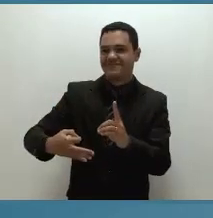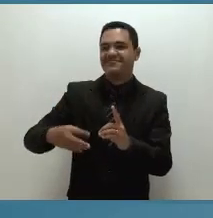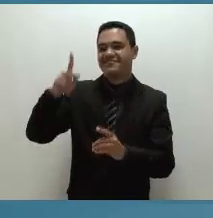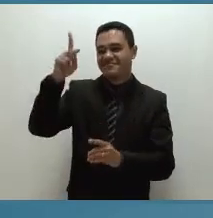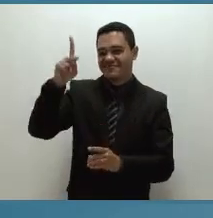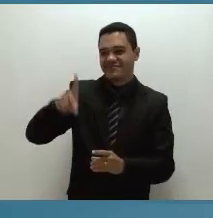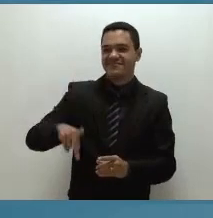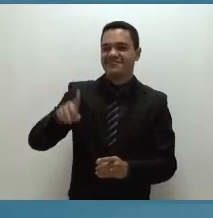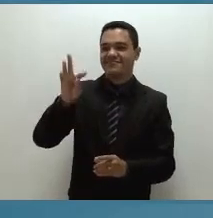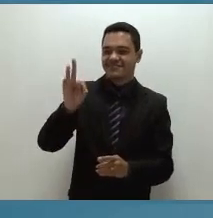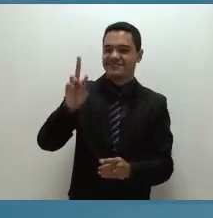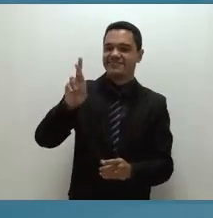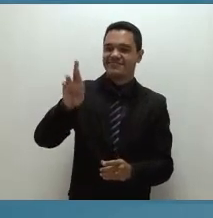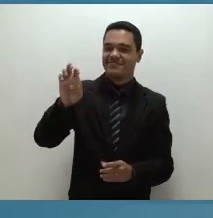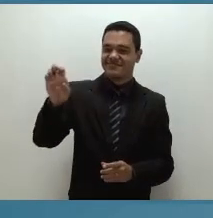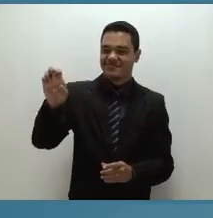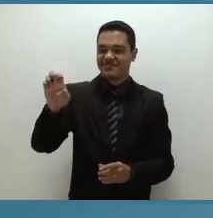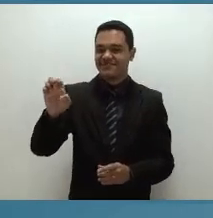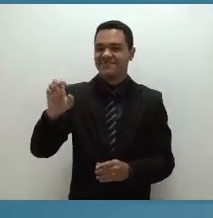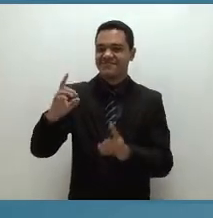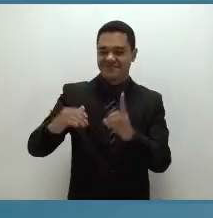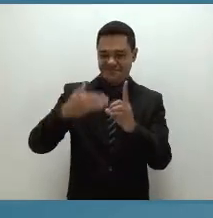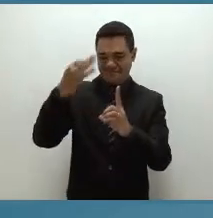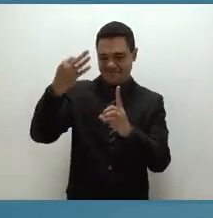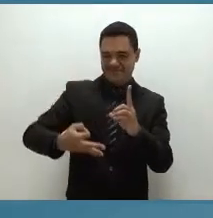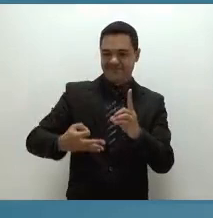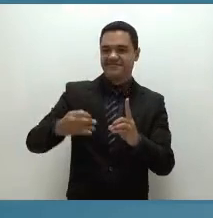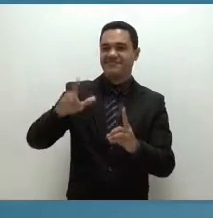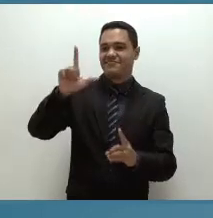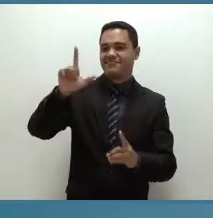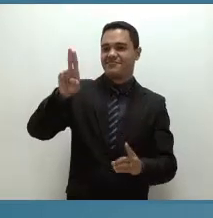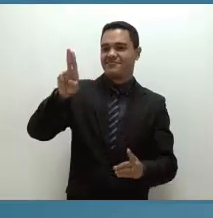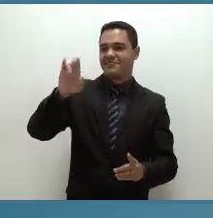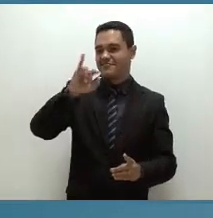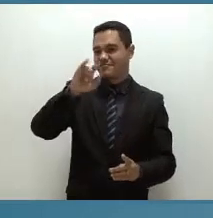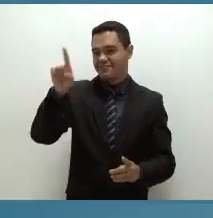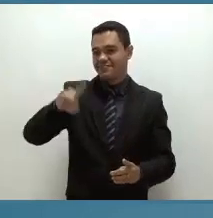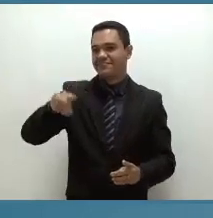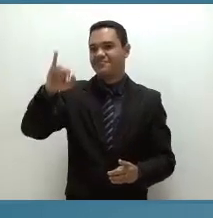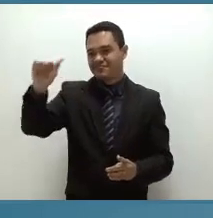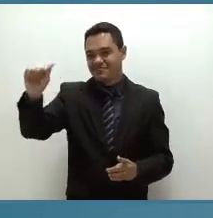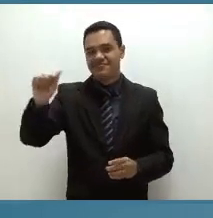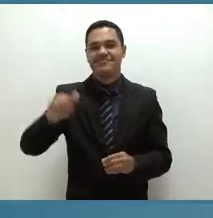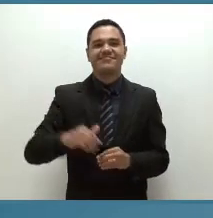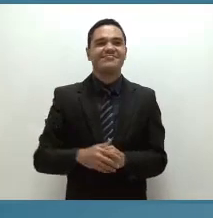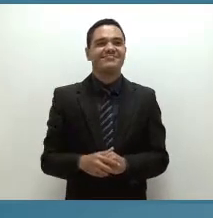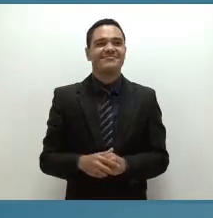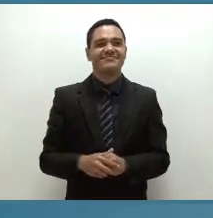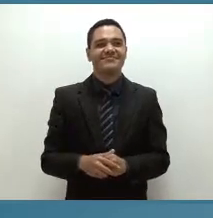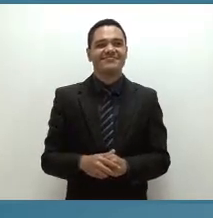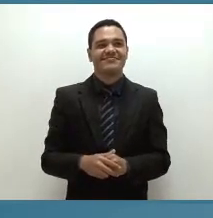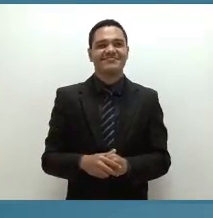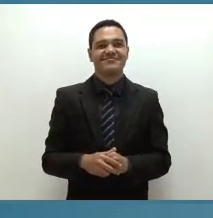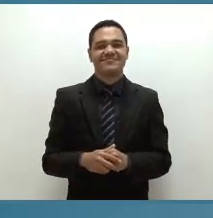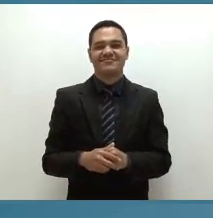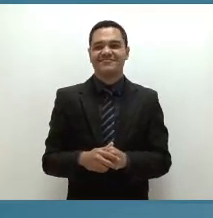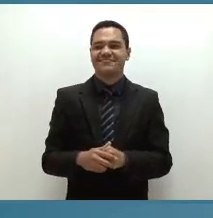a desembargadora Luzia Nádia, por nos ceder o sistema